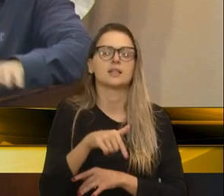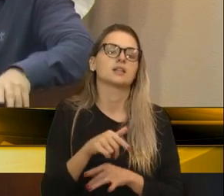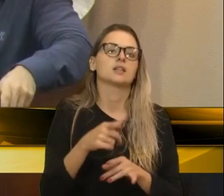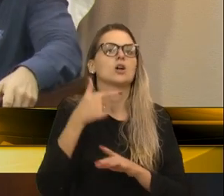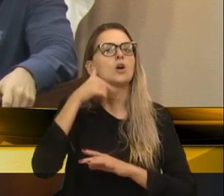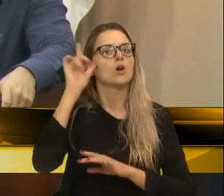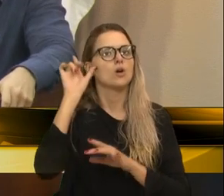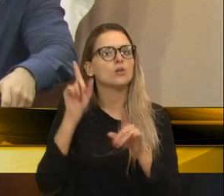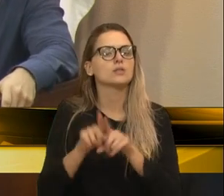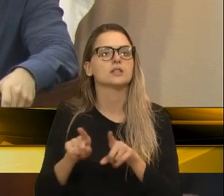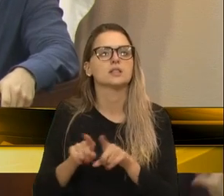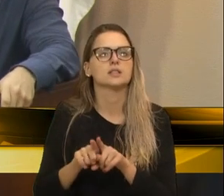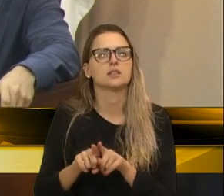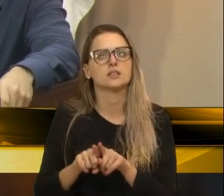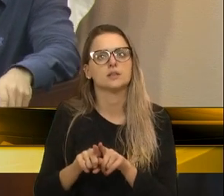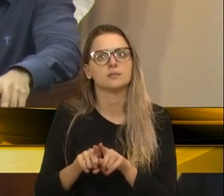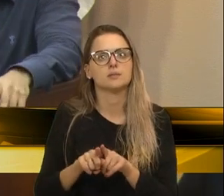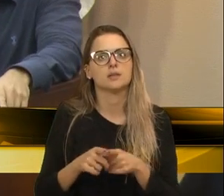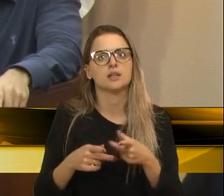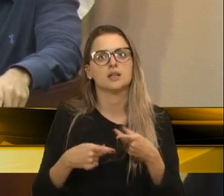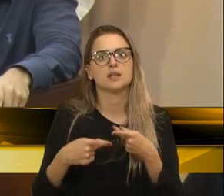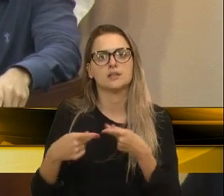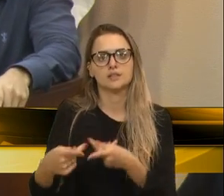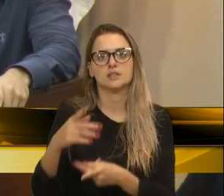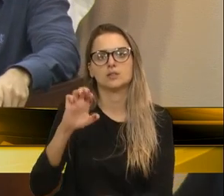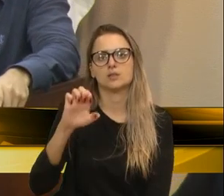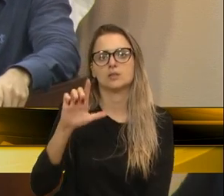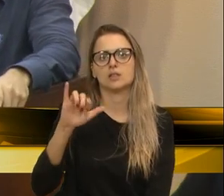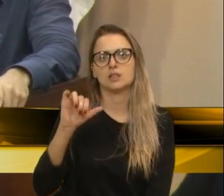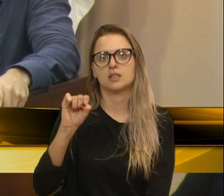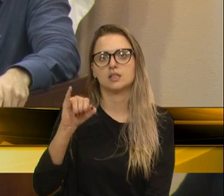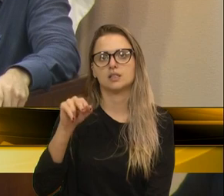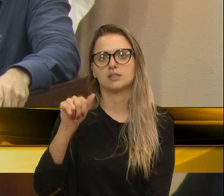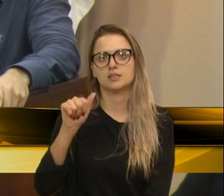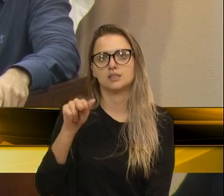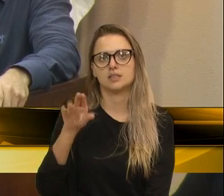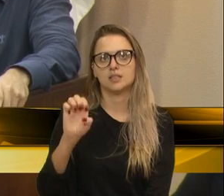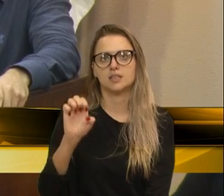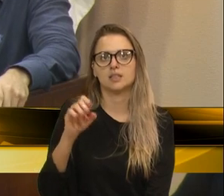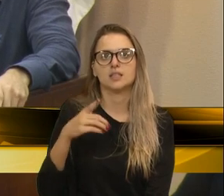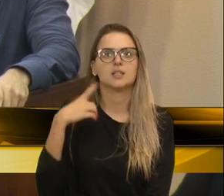estivemos ontem na Elisiane Bauer, que é deputada do PSB.